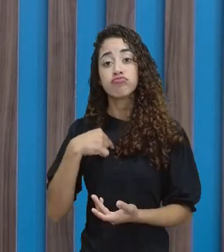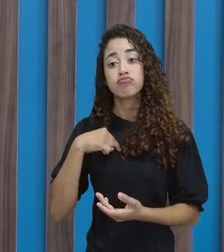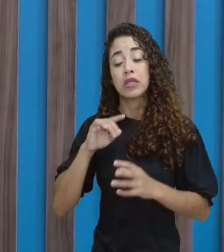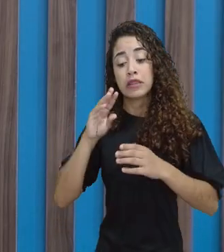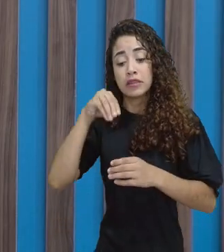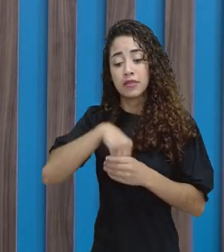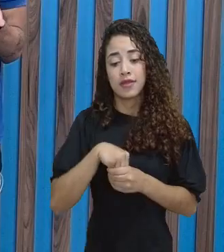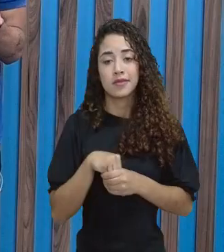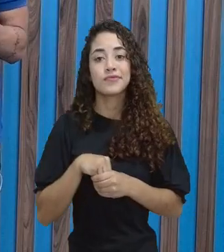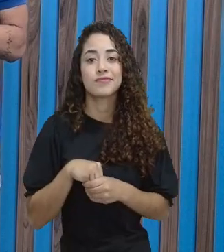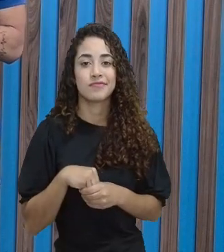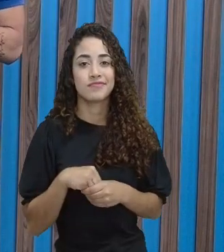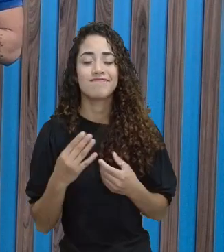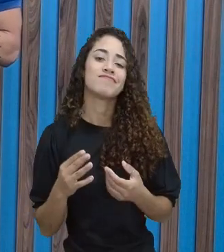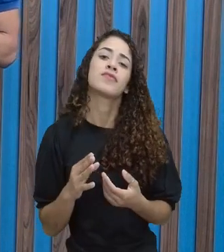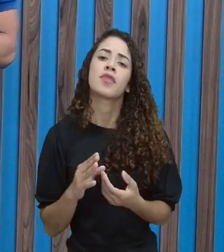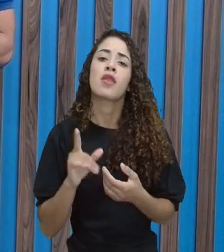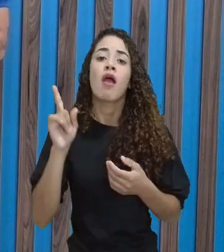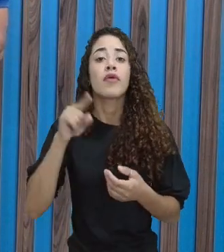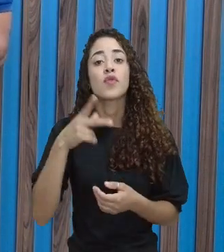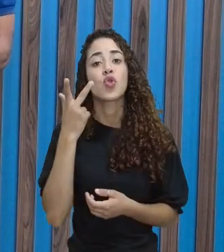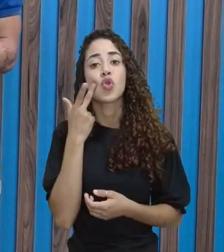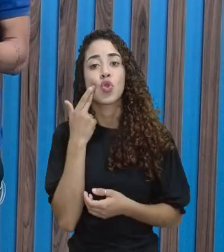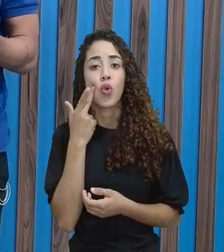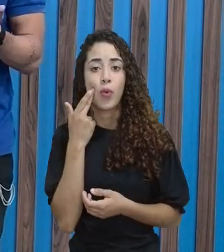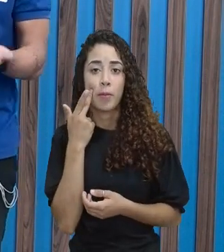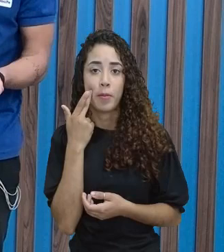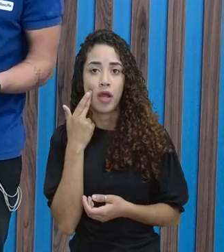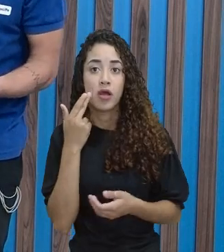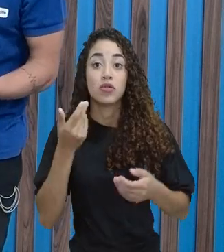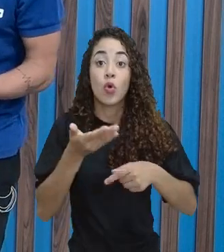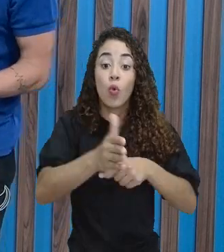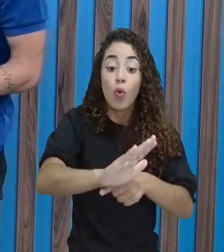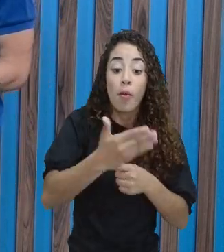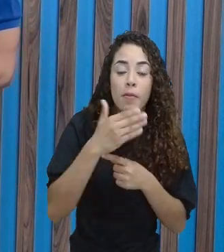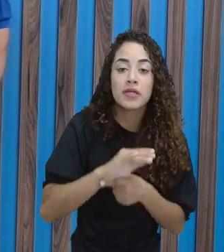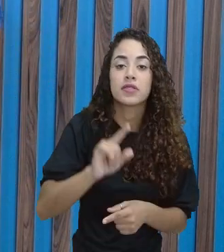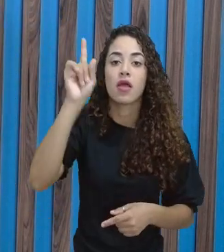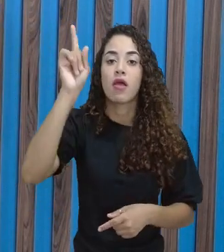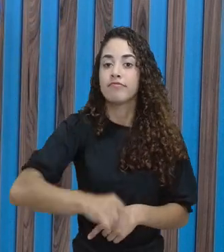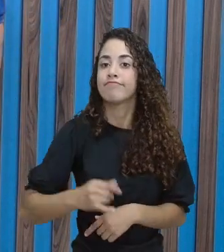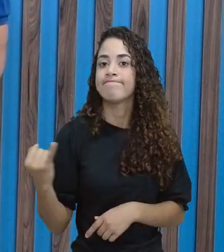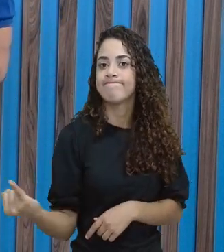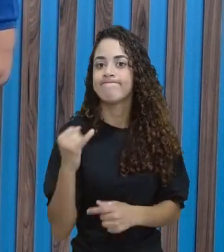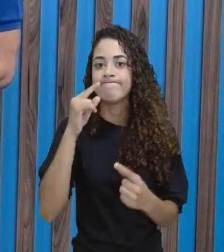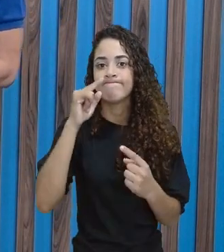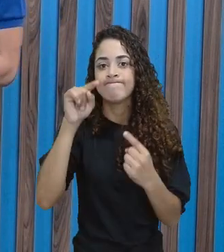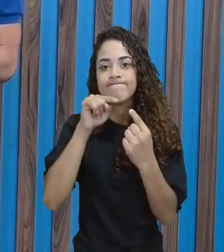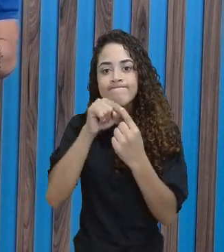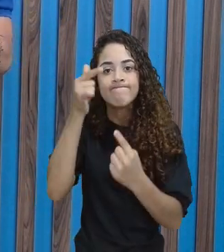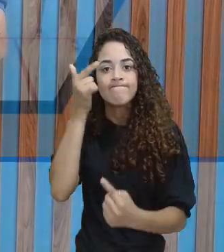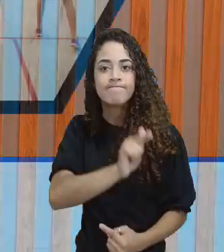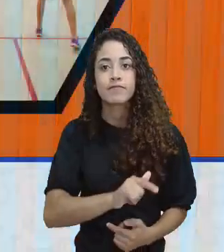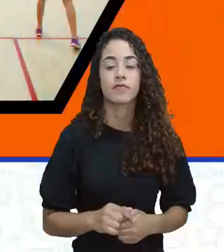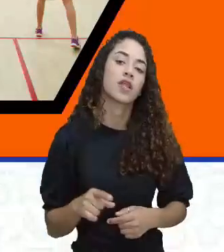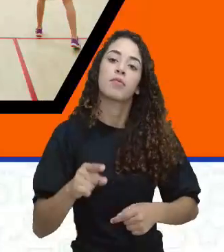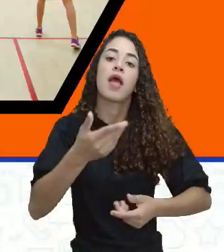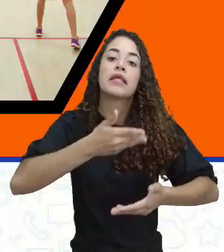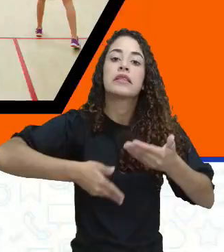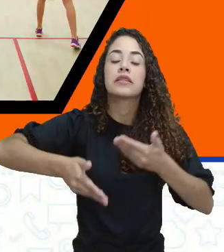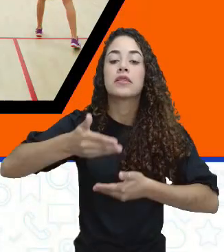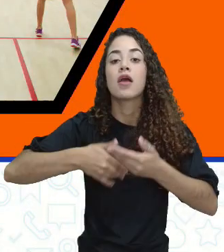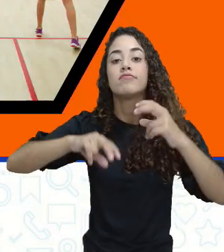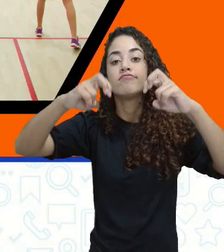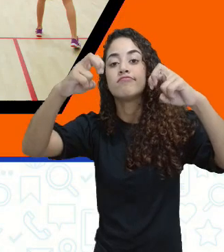Então, acontece, faz parte. Então, essa cooperação ela é extremamente importante para o objetivo. A interação com o